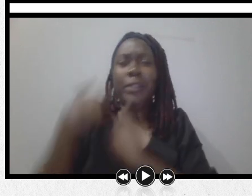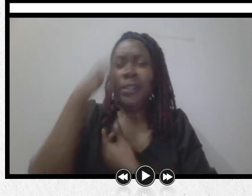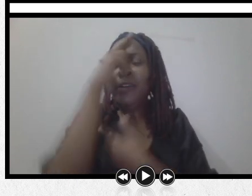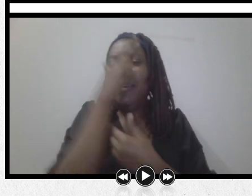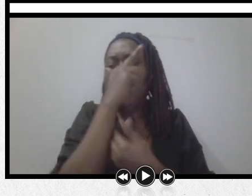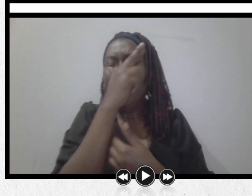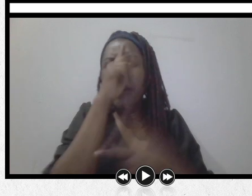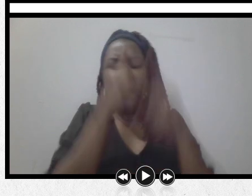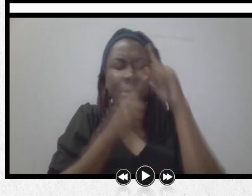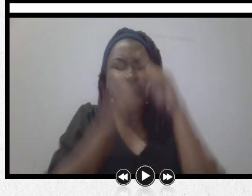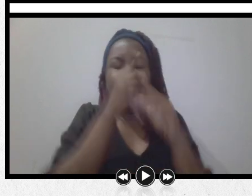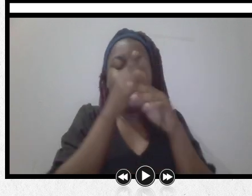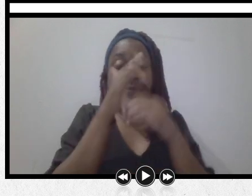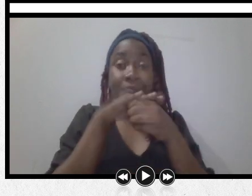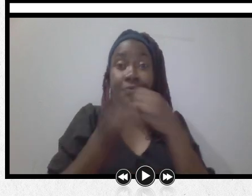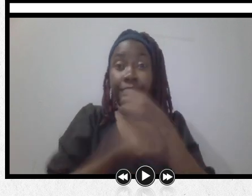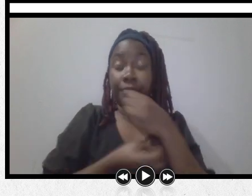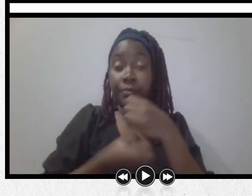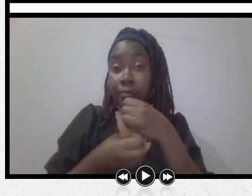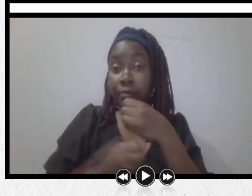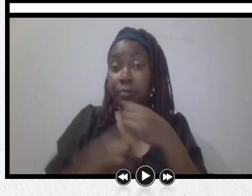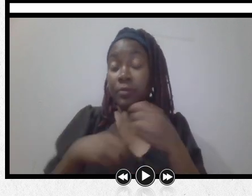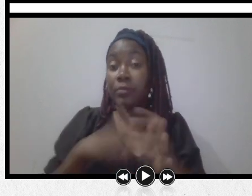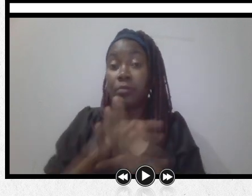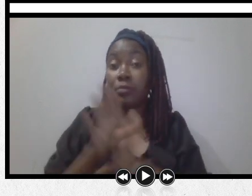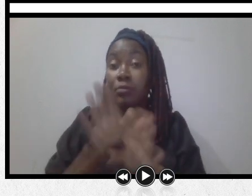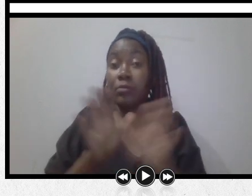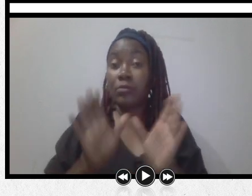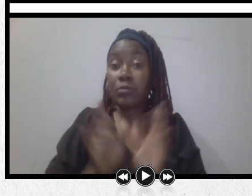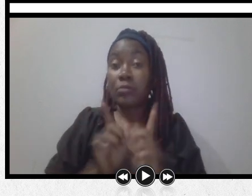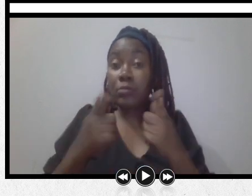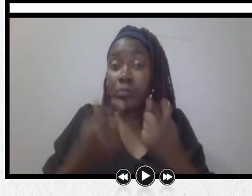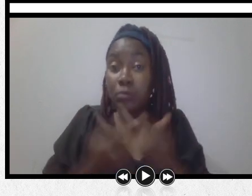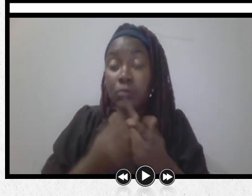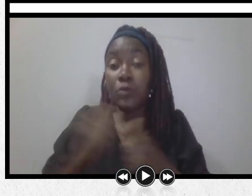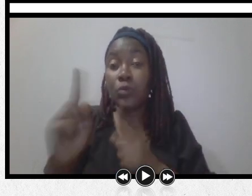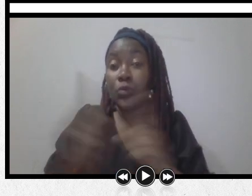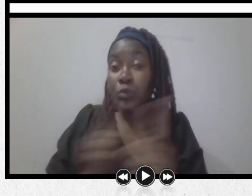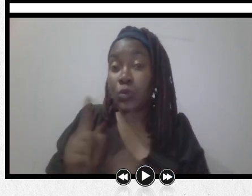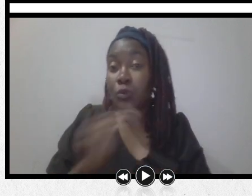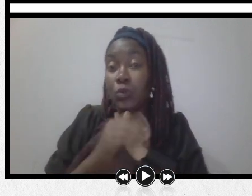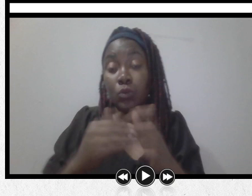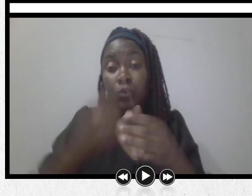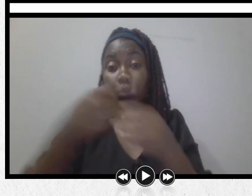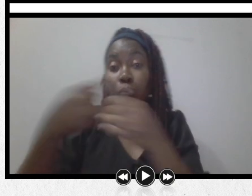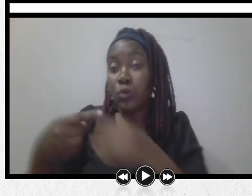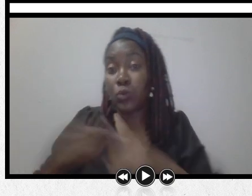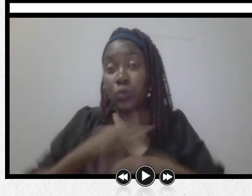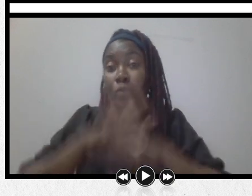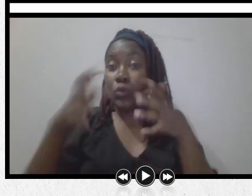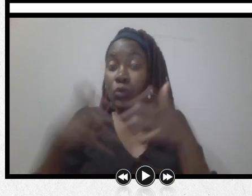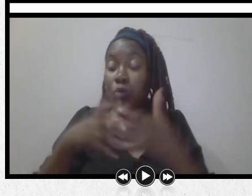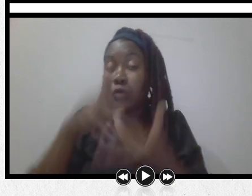saneamento básico. Nós temos um conselho formado por todos os municípios integrantes dessa região metropolitana e eles decidem em